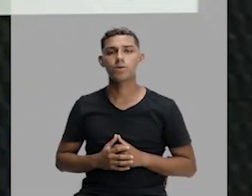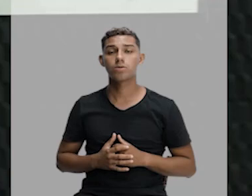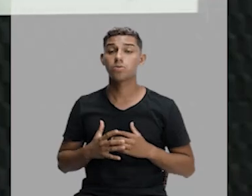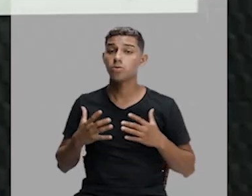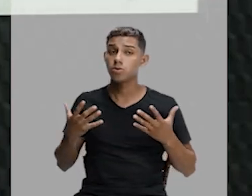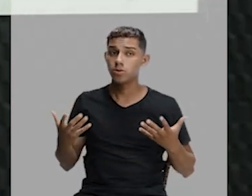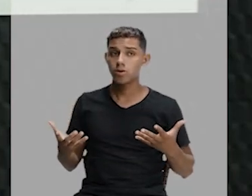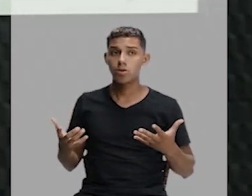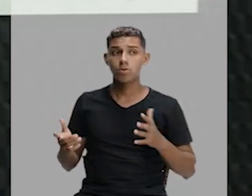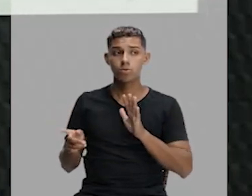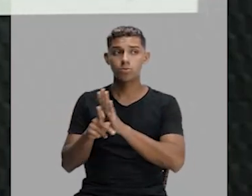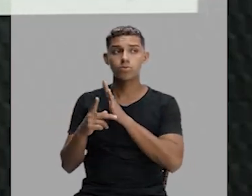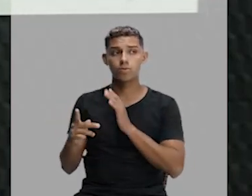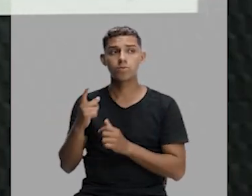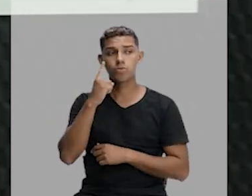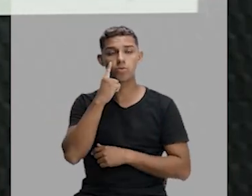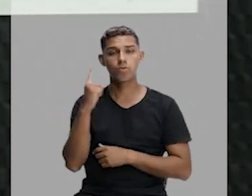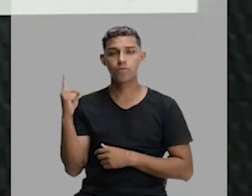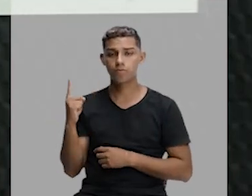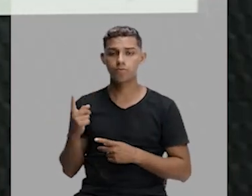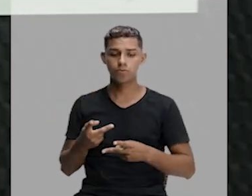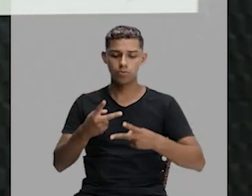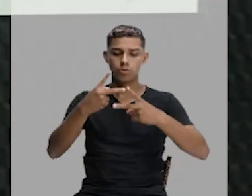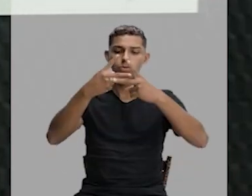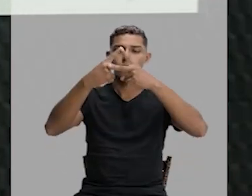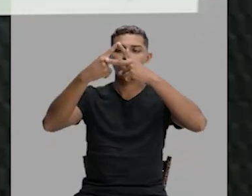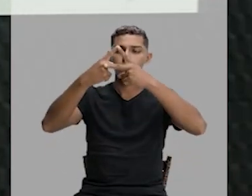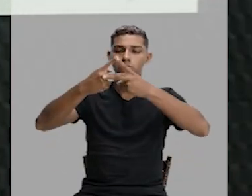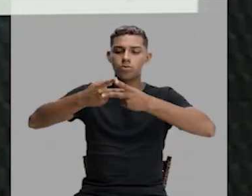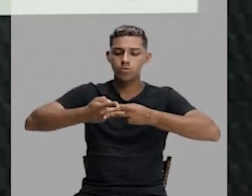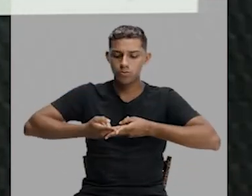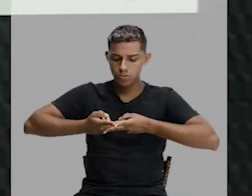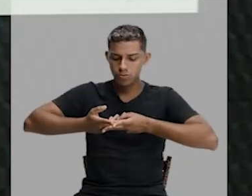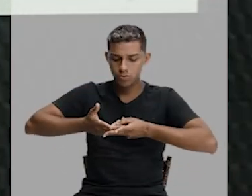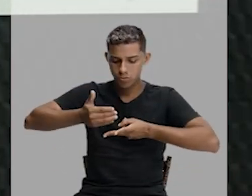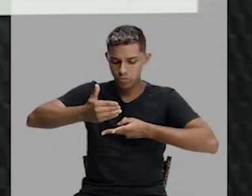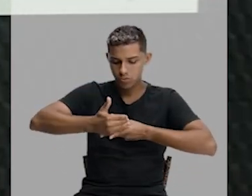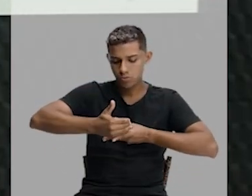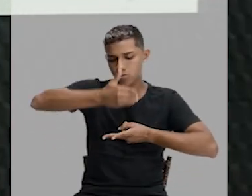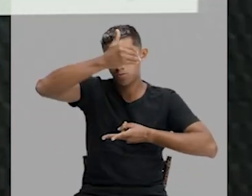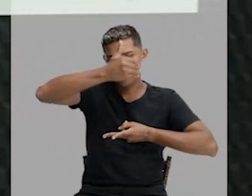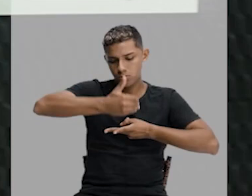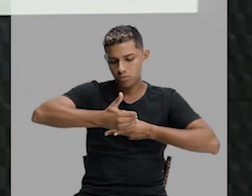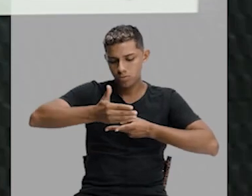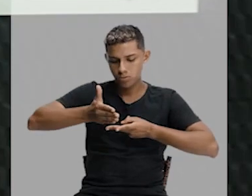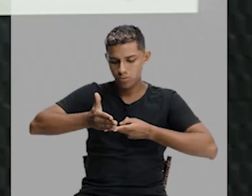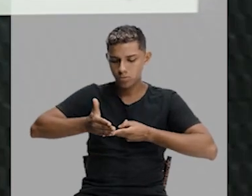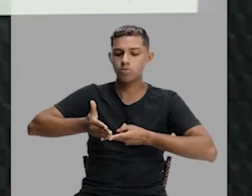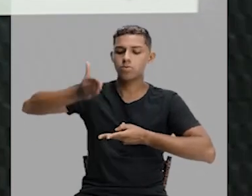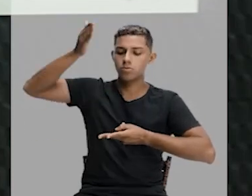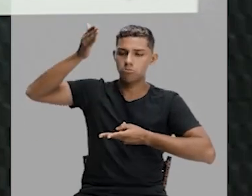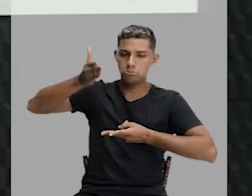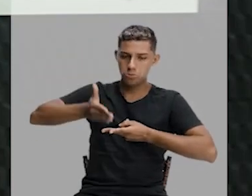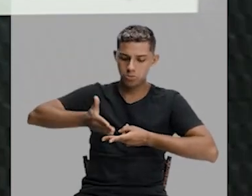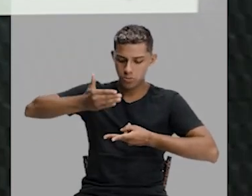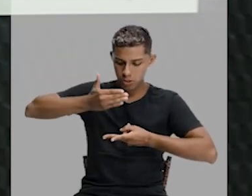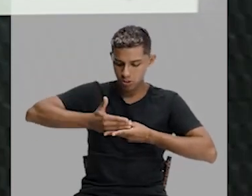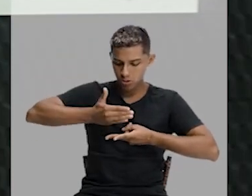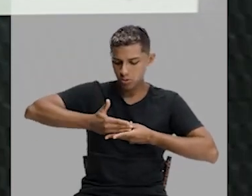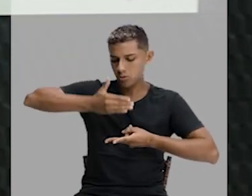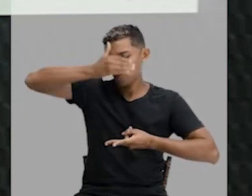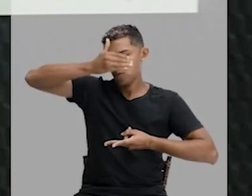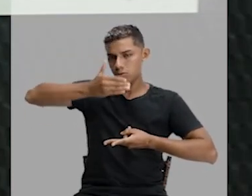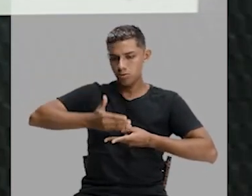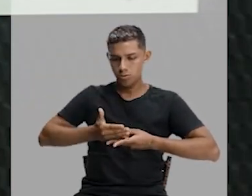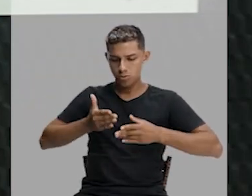Ou seja, essa parte aqui, por exemplo, esse polígono aqui, ó, é uma face lateral. Esse outro aqui, ó, outra face lateral. São